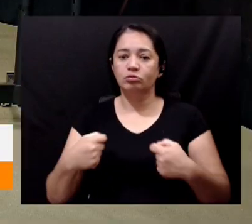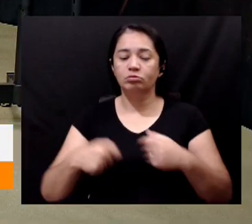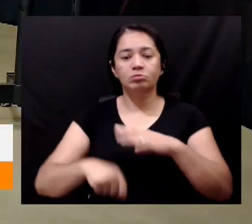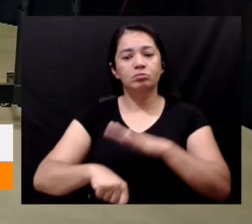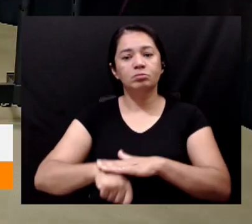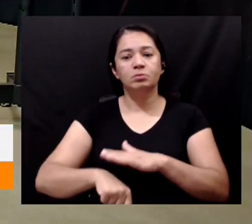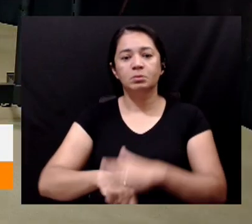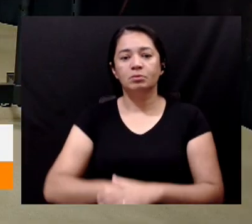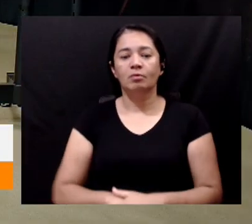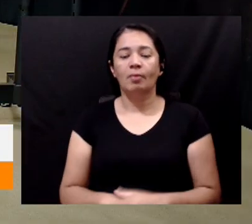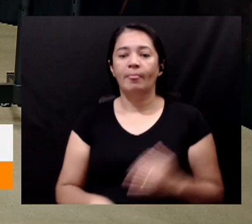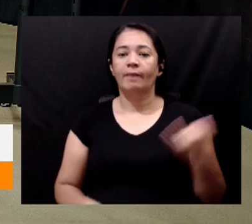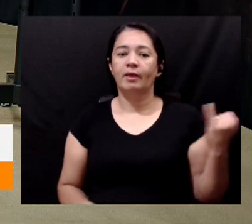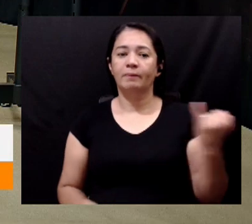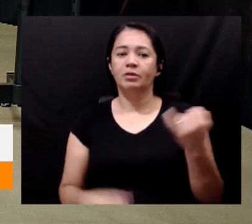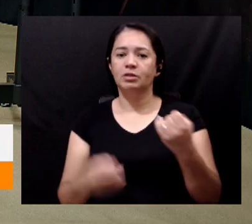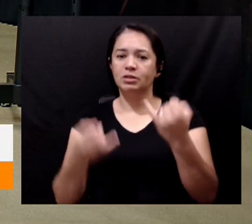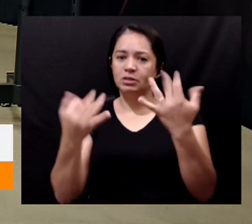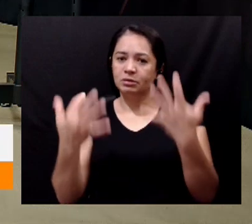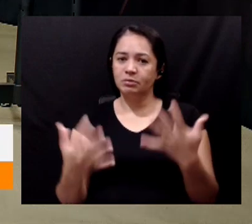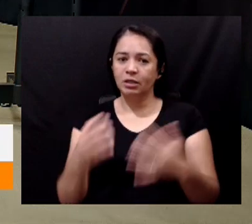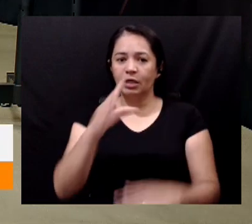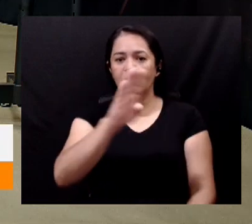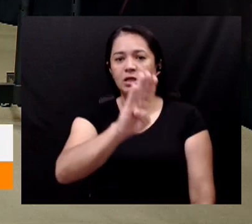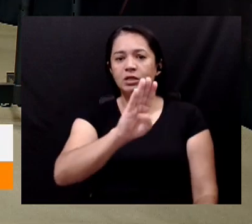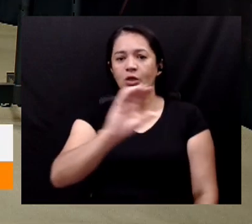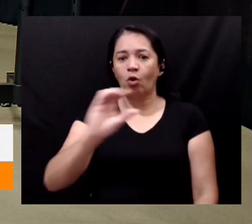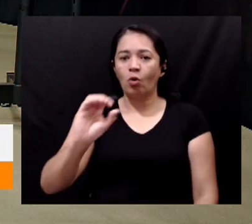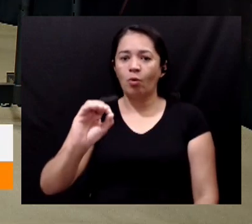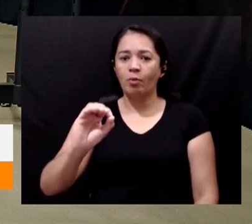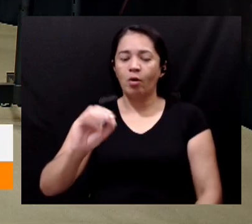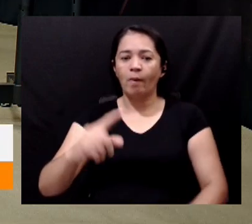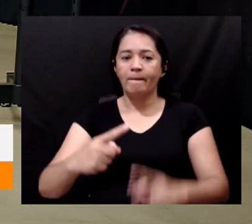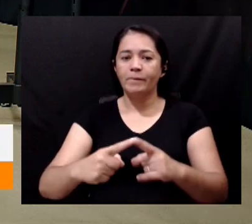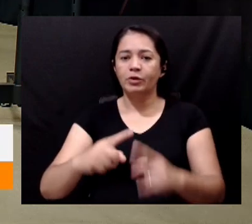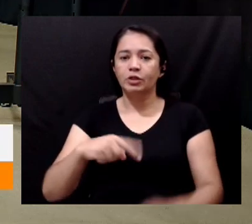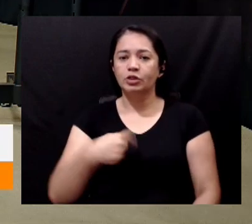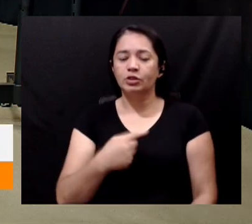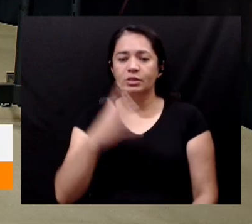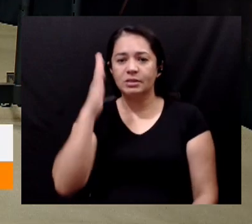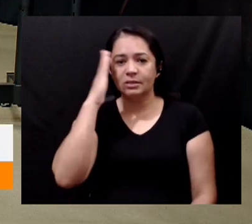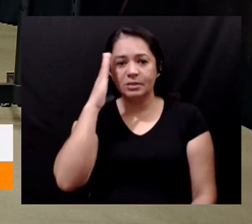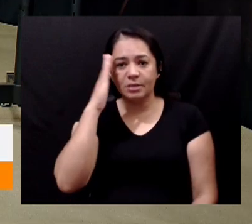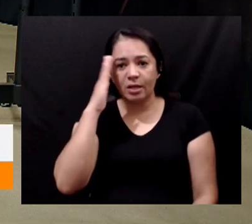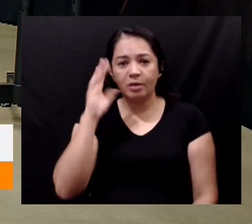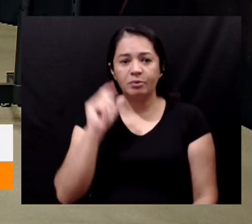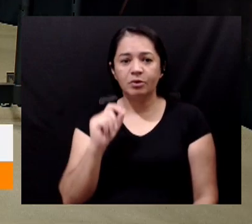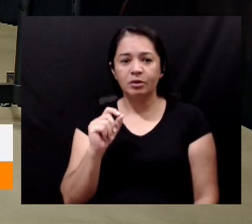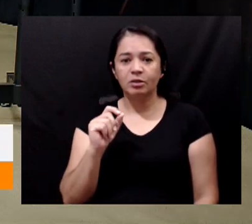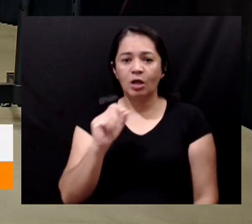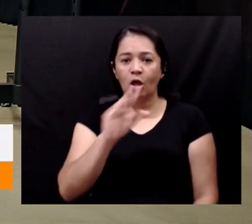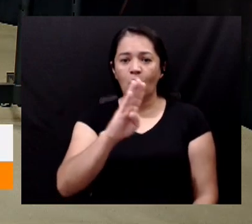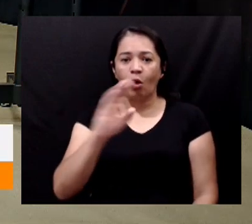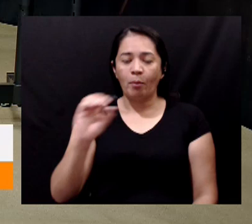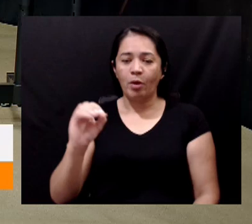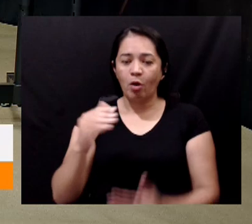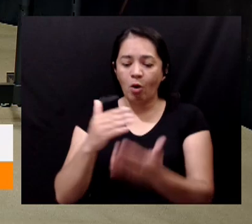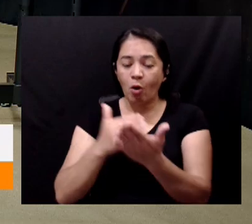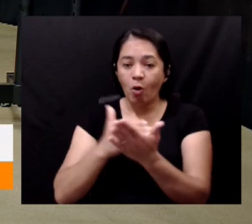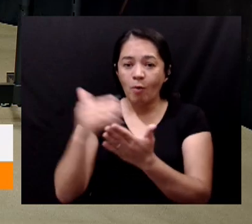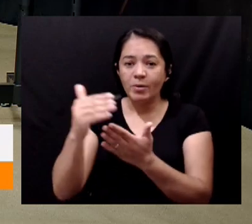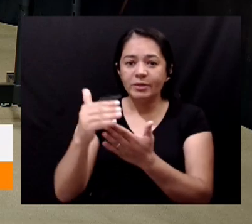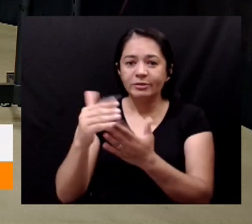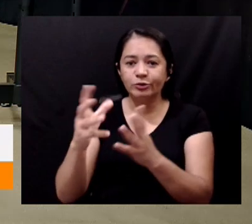senhor falar sobre boletim de ocorrência, porque a gente sabe que a partir do boletim de ocorrência é onde tudo começa, né, doutor? Então,